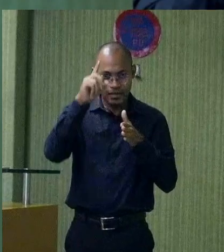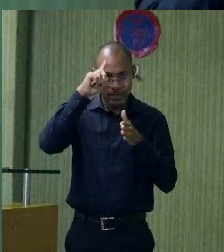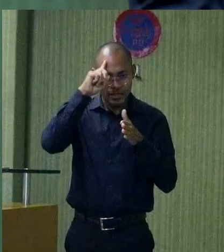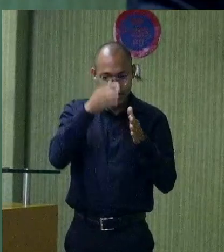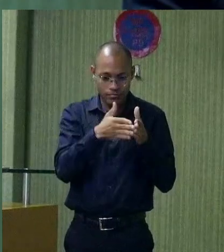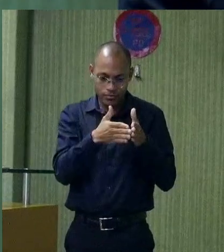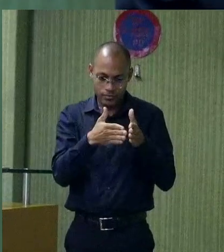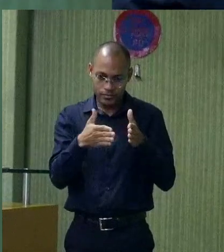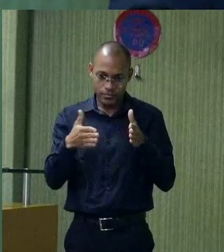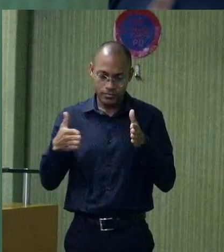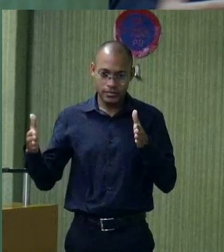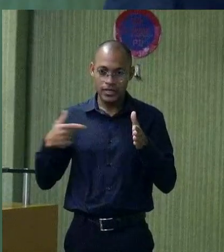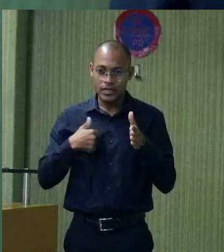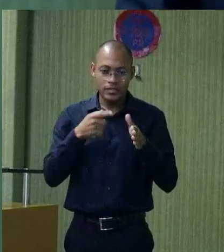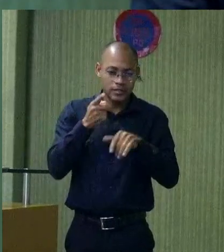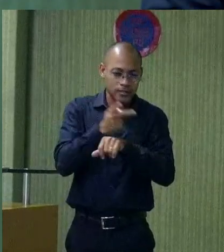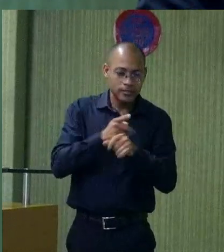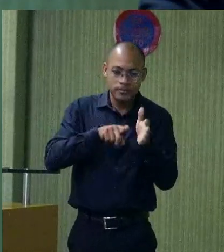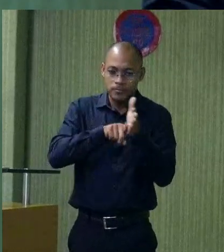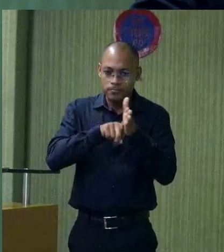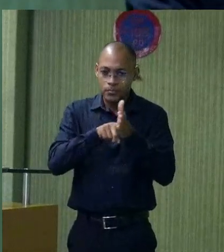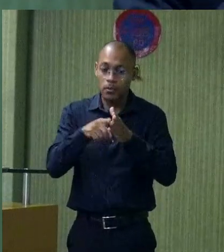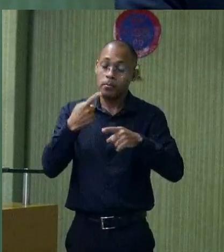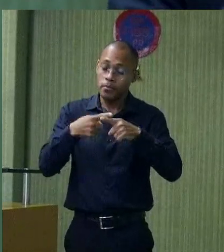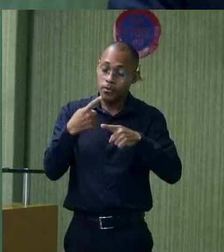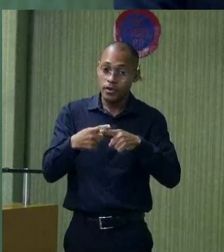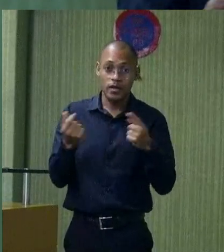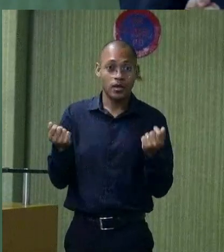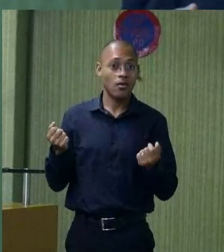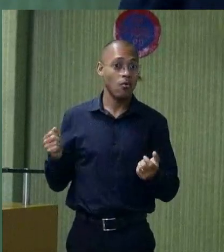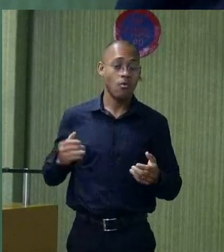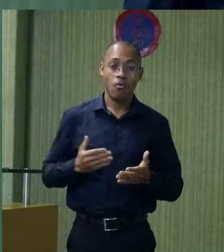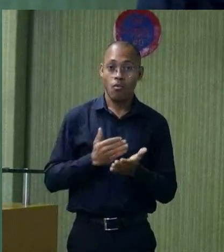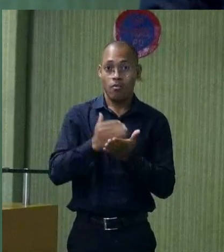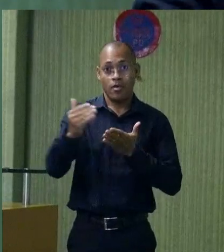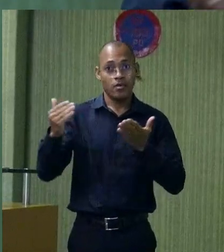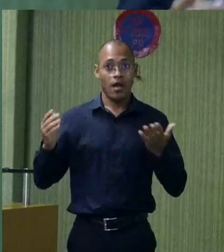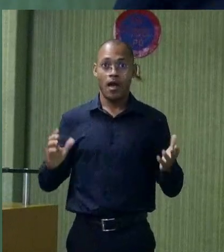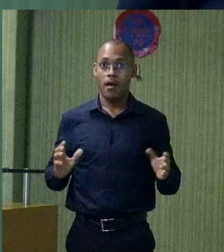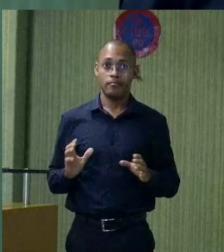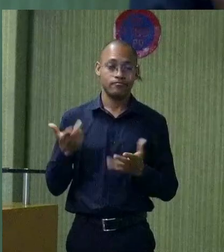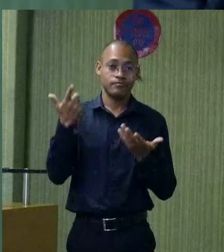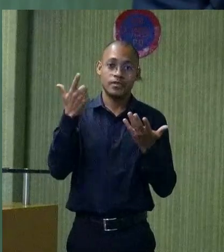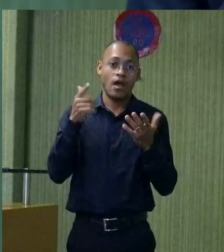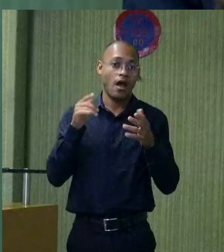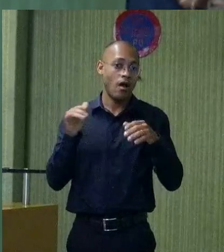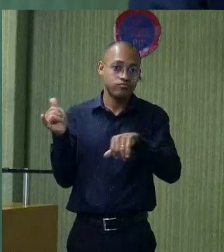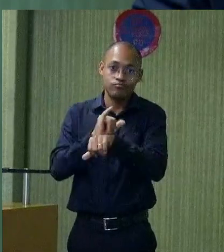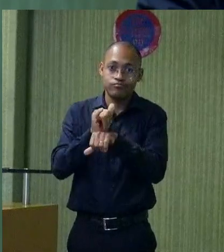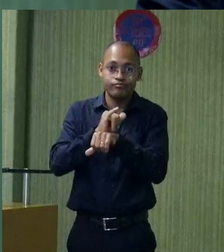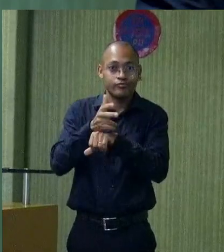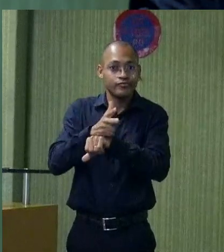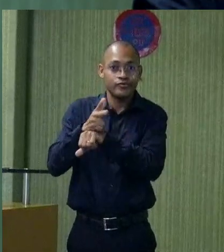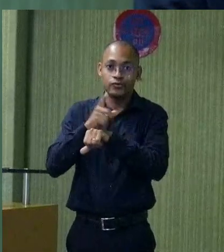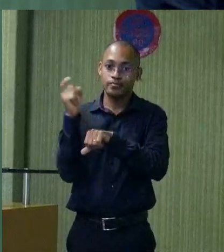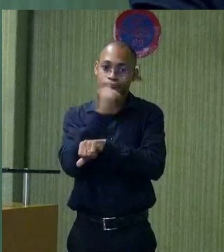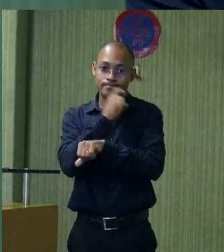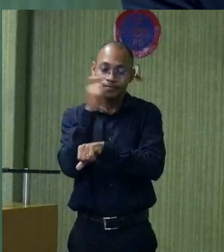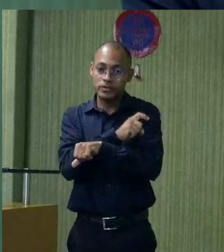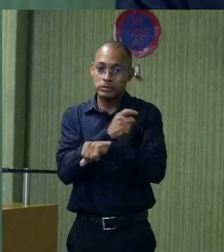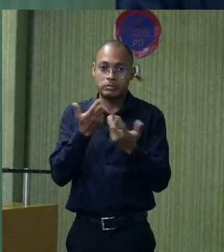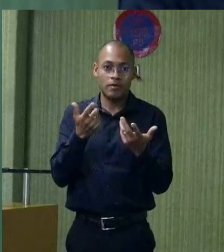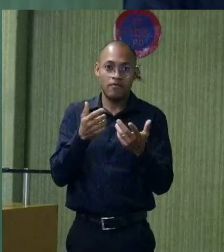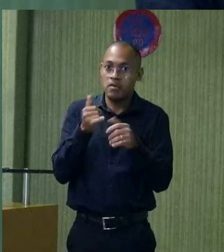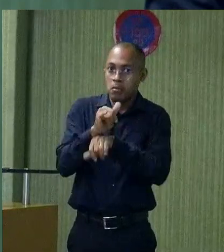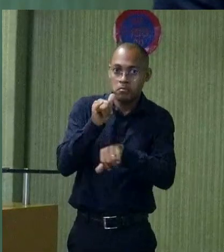desacompanhadas das suas famílias porque começaram fake News né que é uma das dificuldades do momento atual